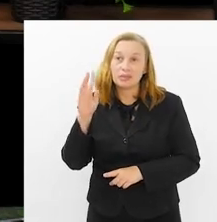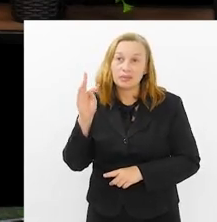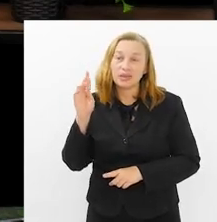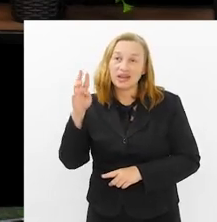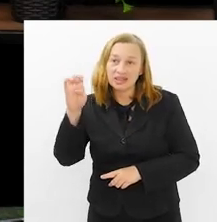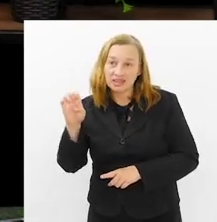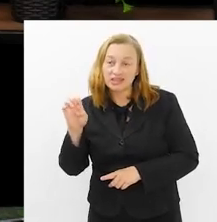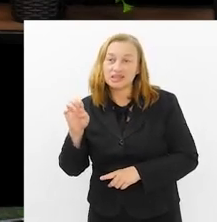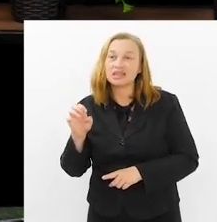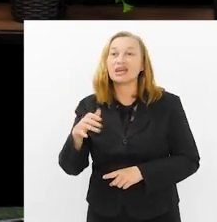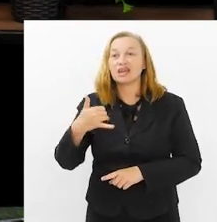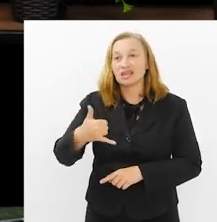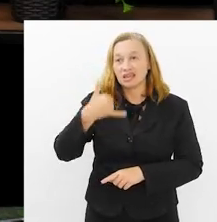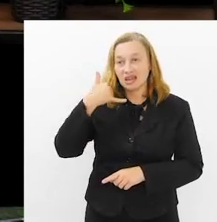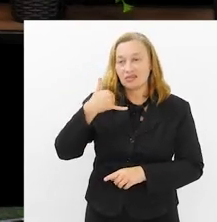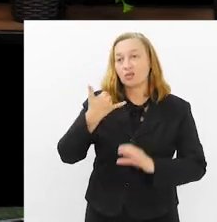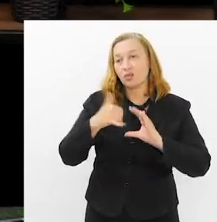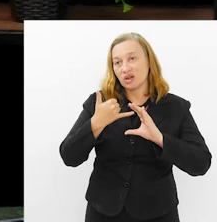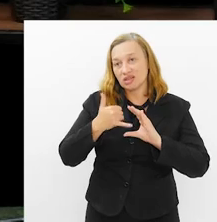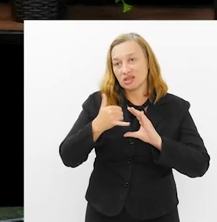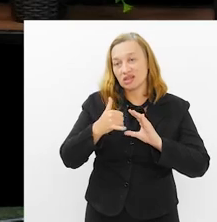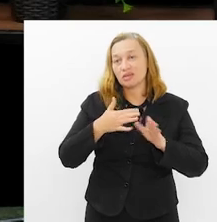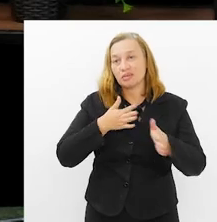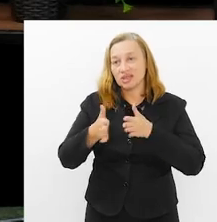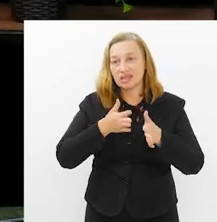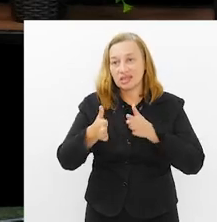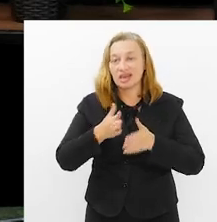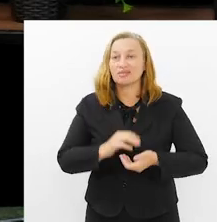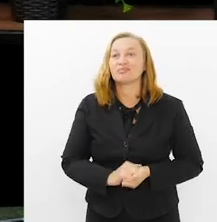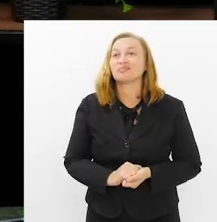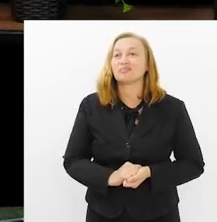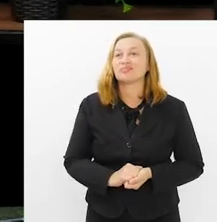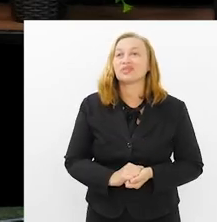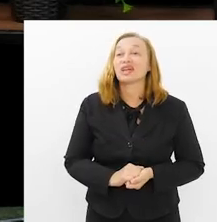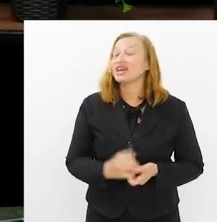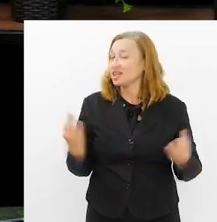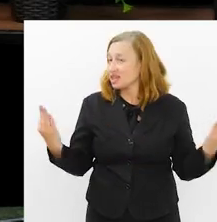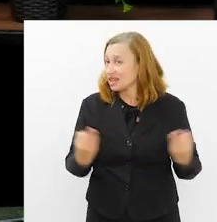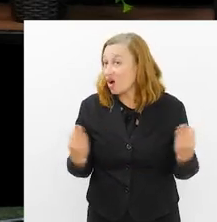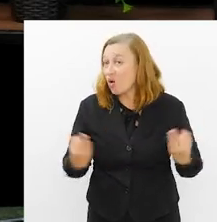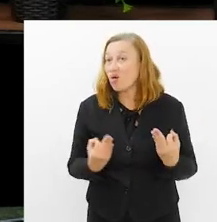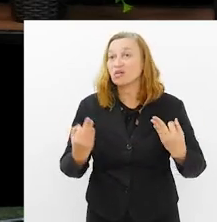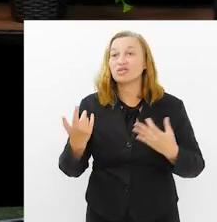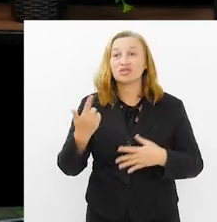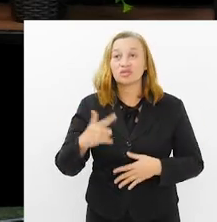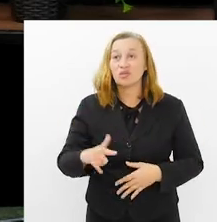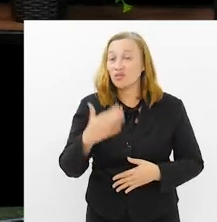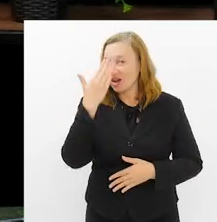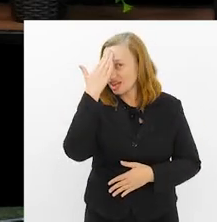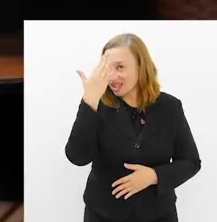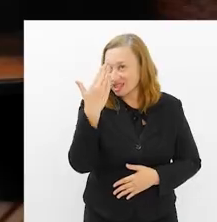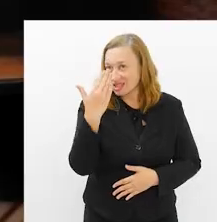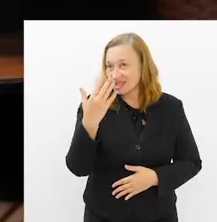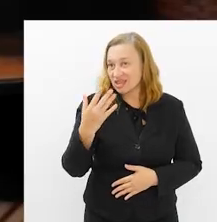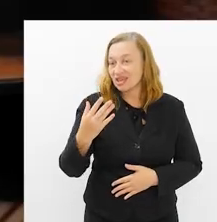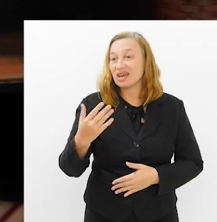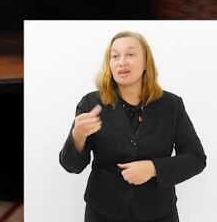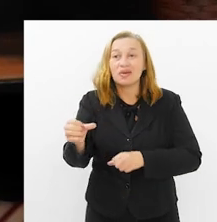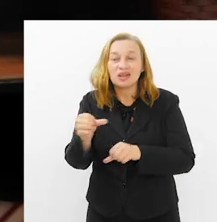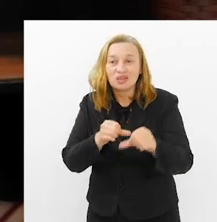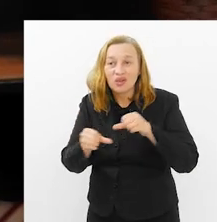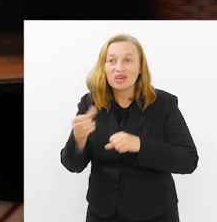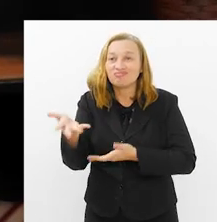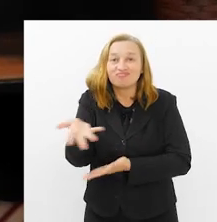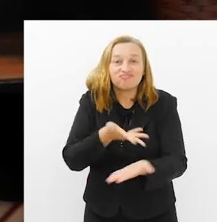Juliana Brandes. E é via telefone meu, né? Via WhatsApp para acessar o consultório mesmo. Então, tá ótimo. Mais uma